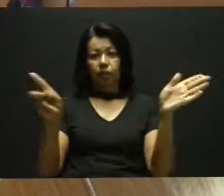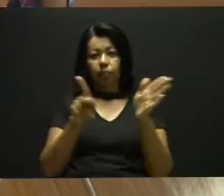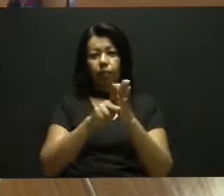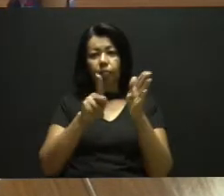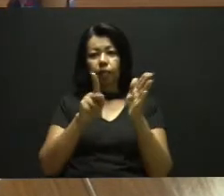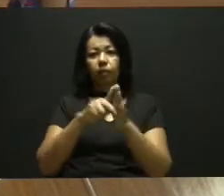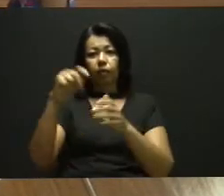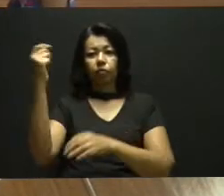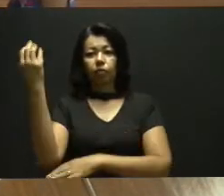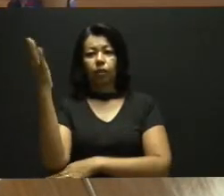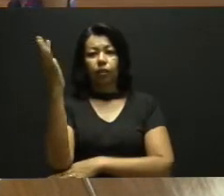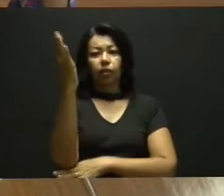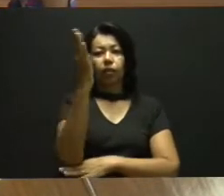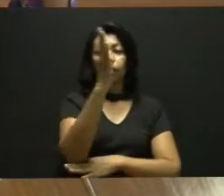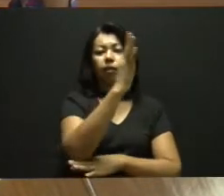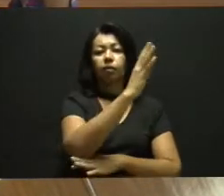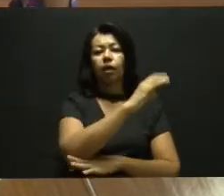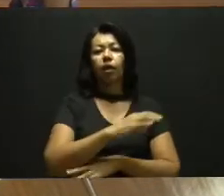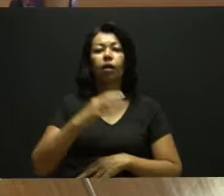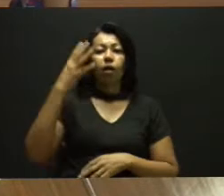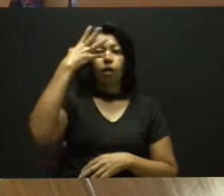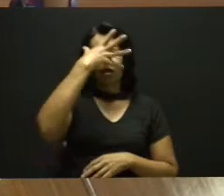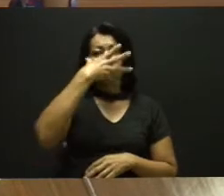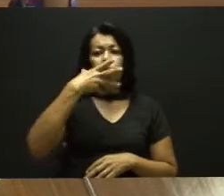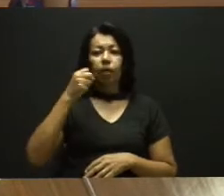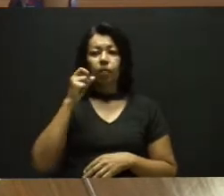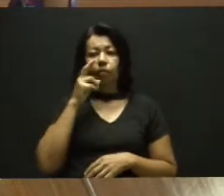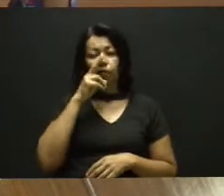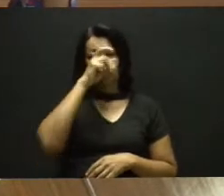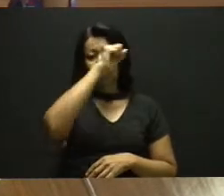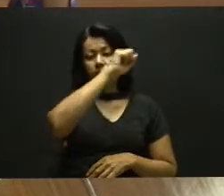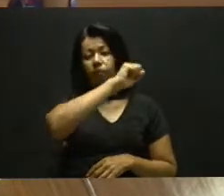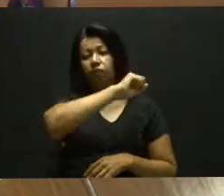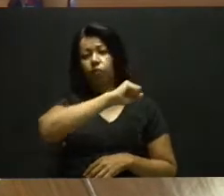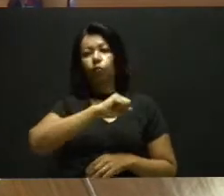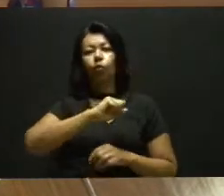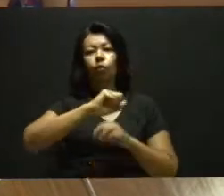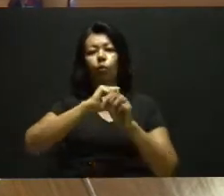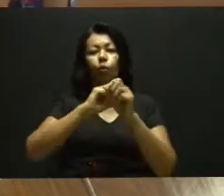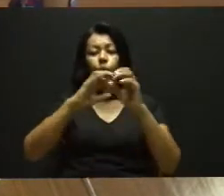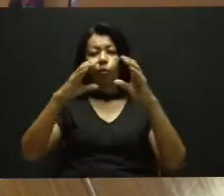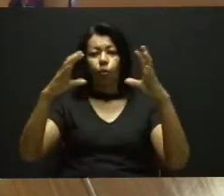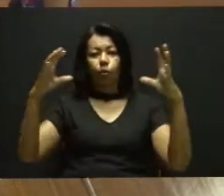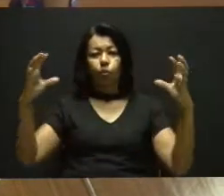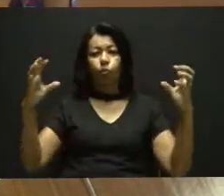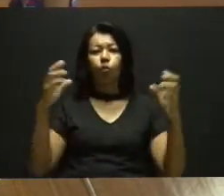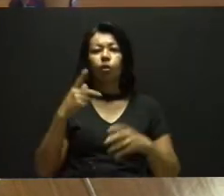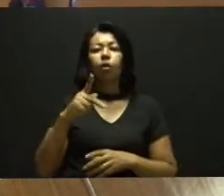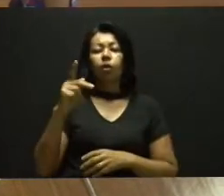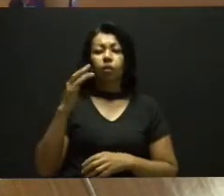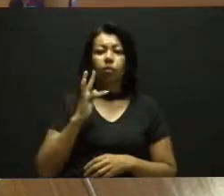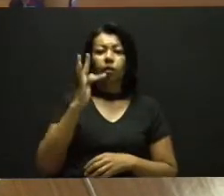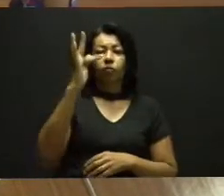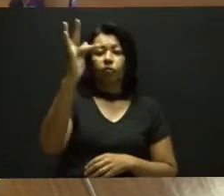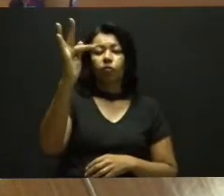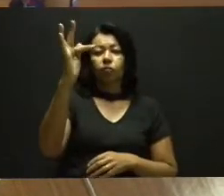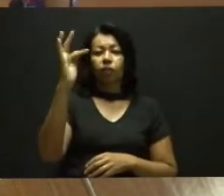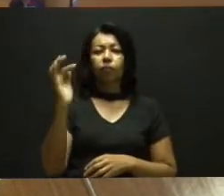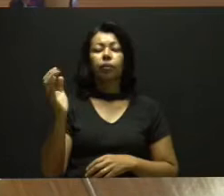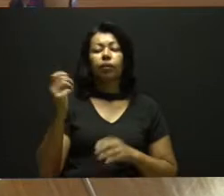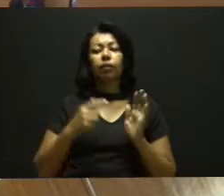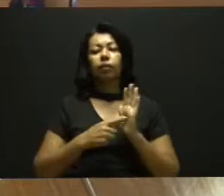mesmo a faltar na janela só de barro idoso eu tenho